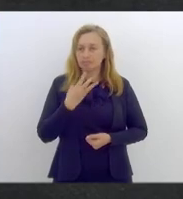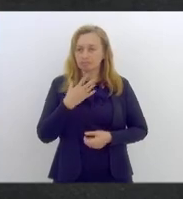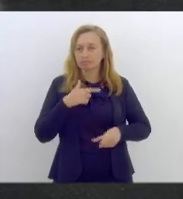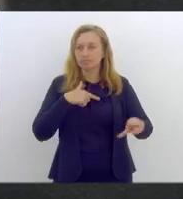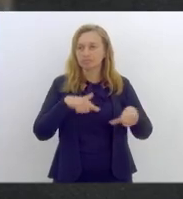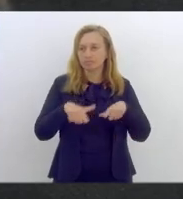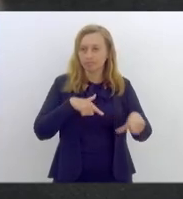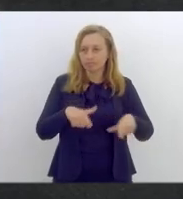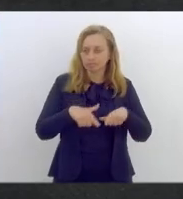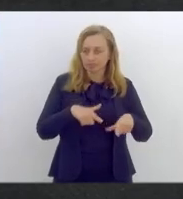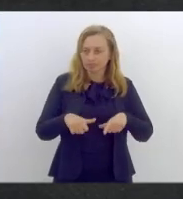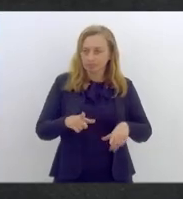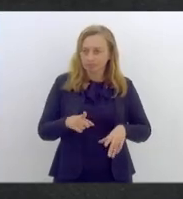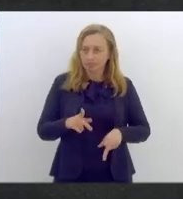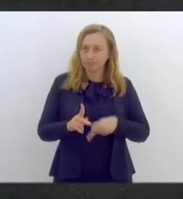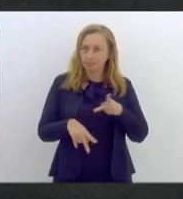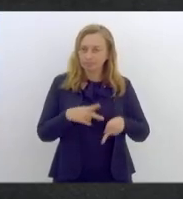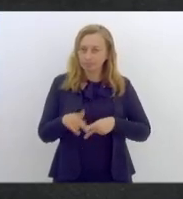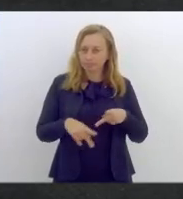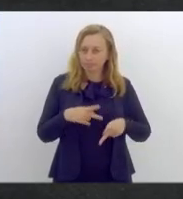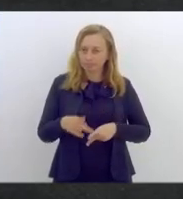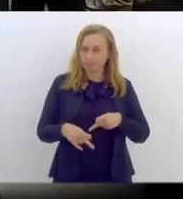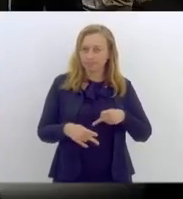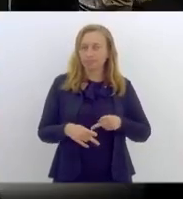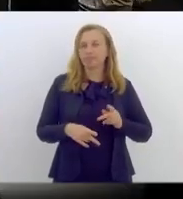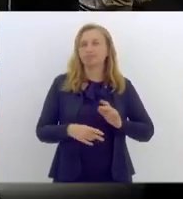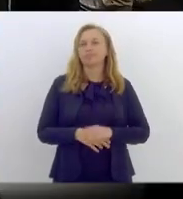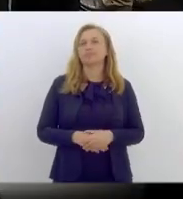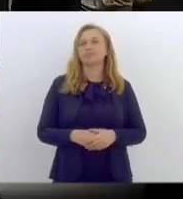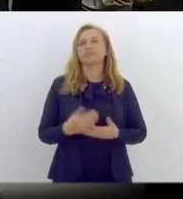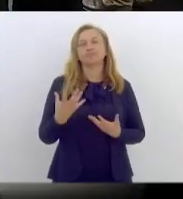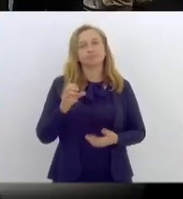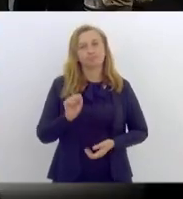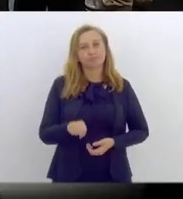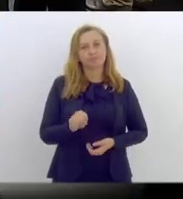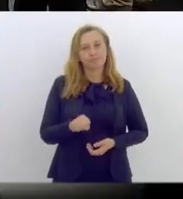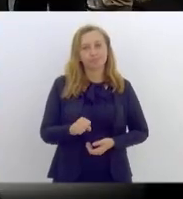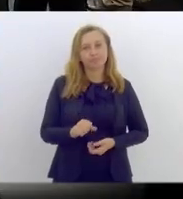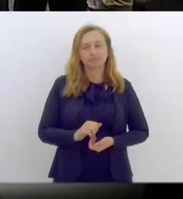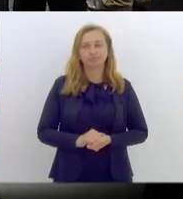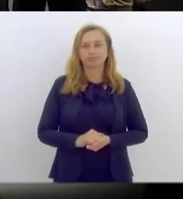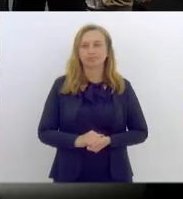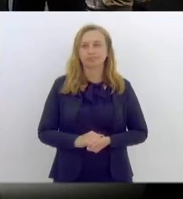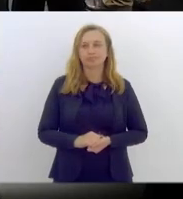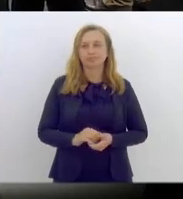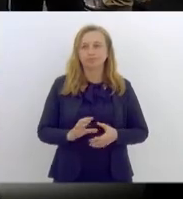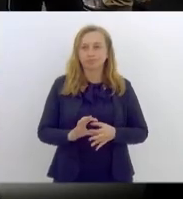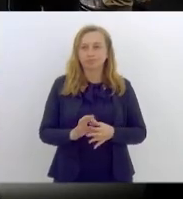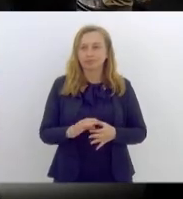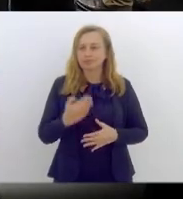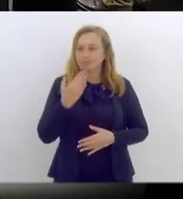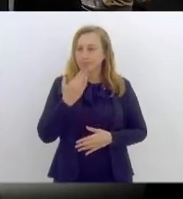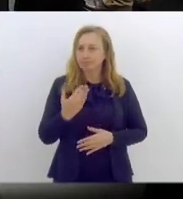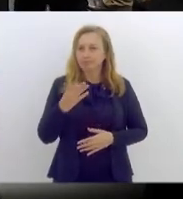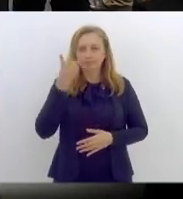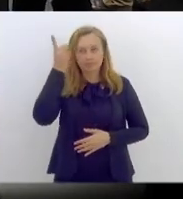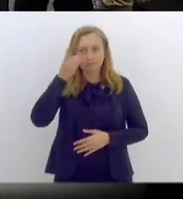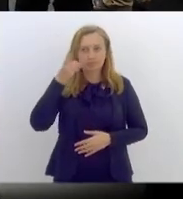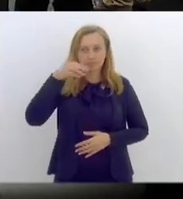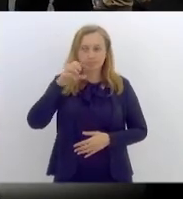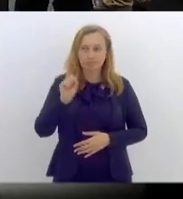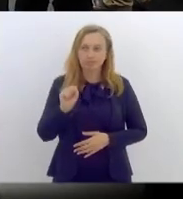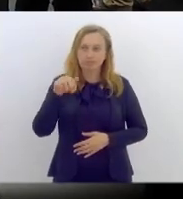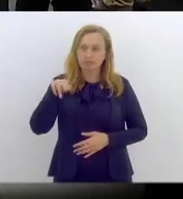de qualidade para nossa população então o nosso parecer é favorável e pedindo aí o Deputado Samuel